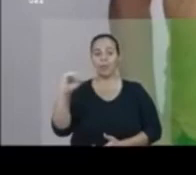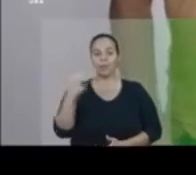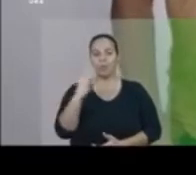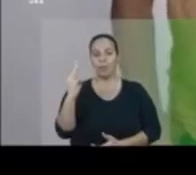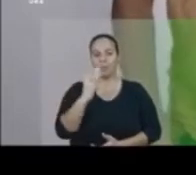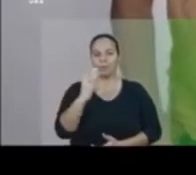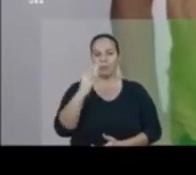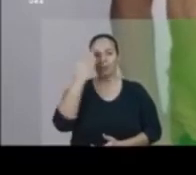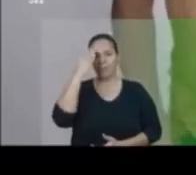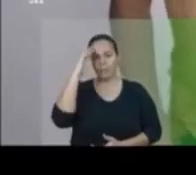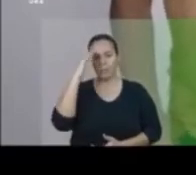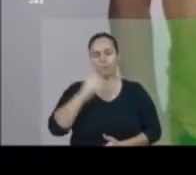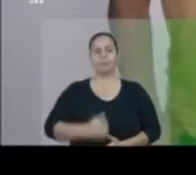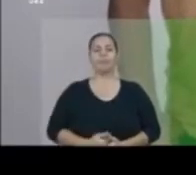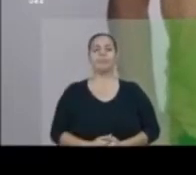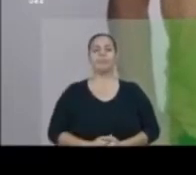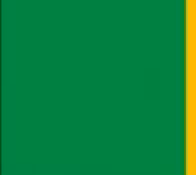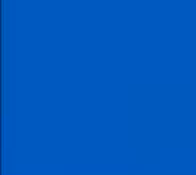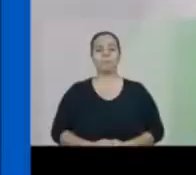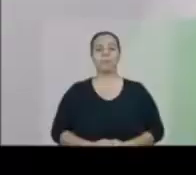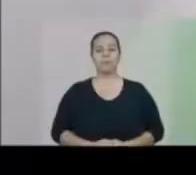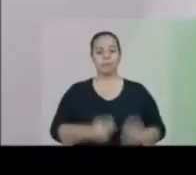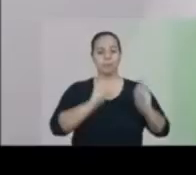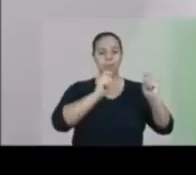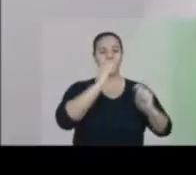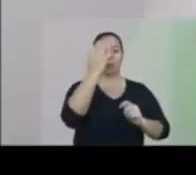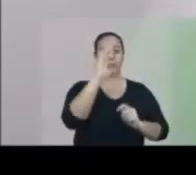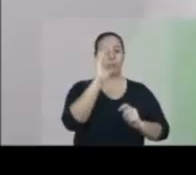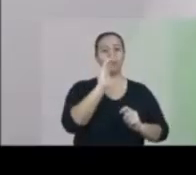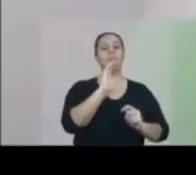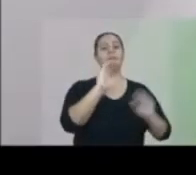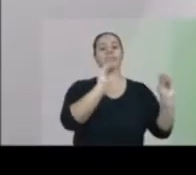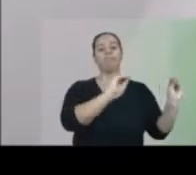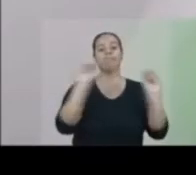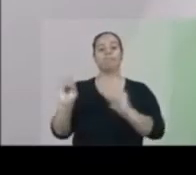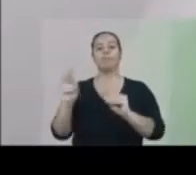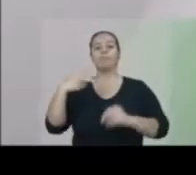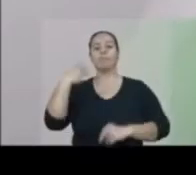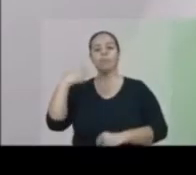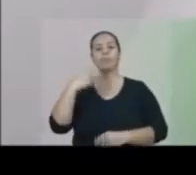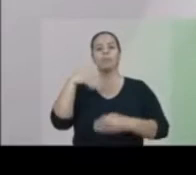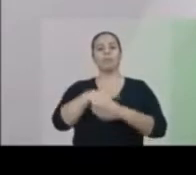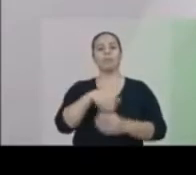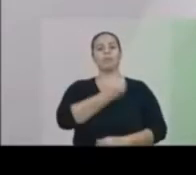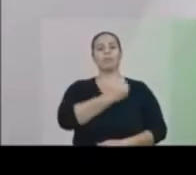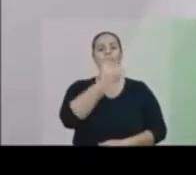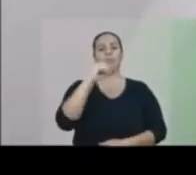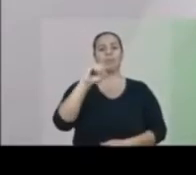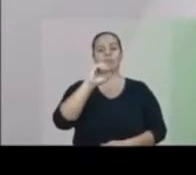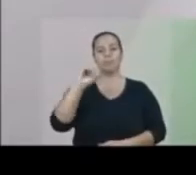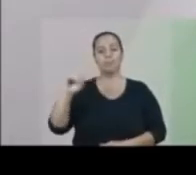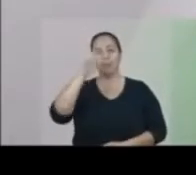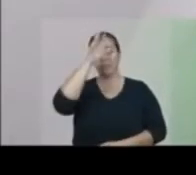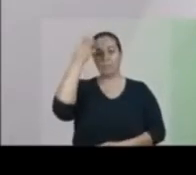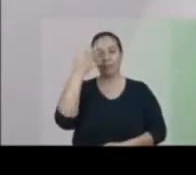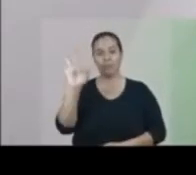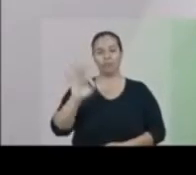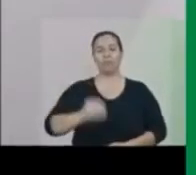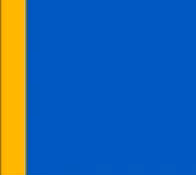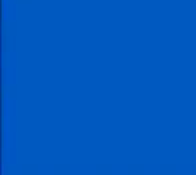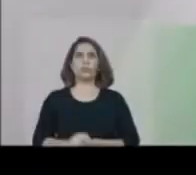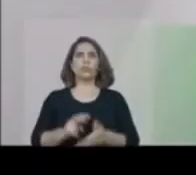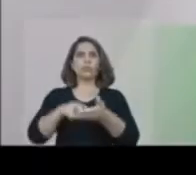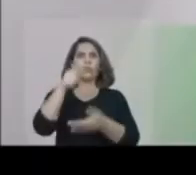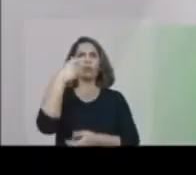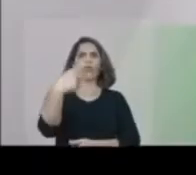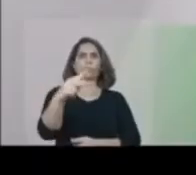eco. 10044. Entendeu? Das manifestações para a Câmara dos Vereadores. Vote Anderson Borner, 10800, Crivella 10.